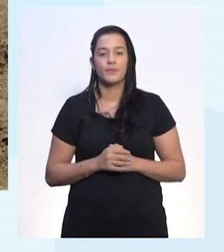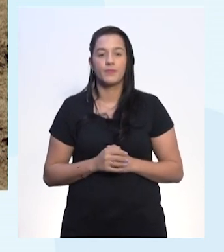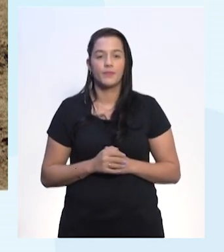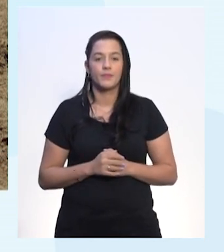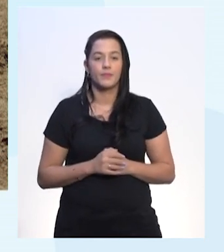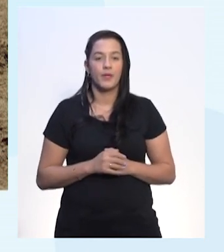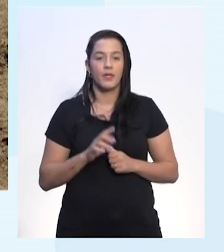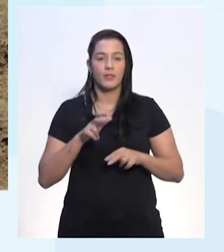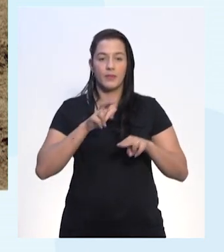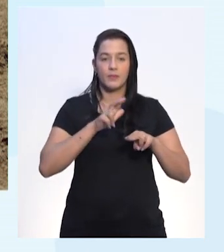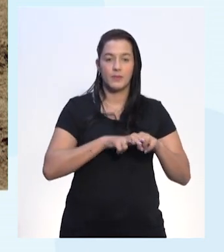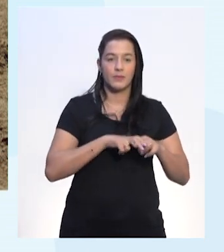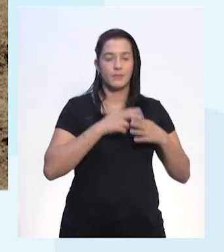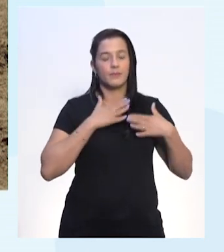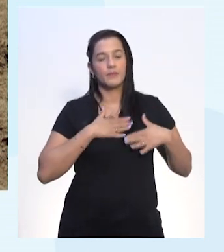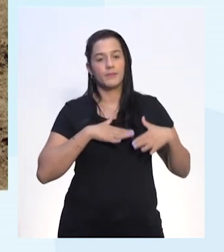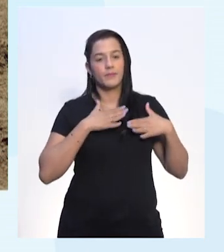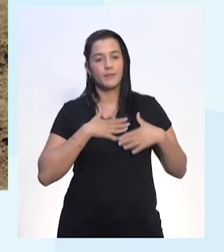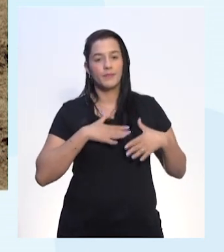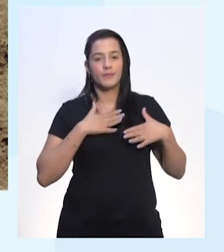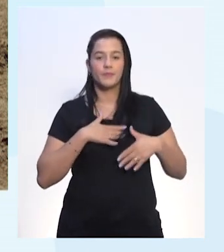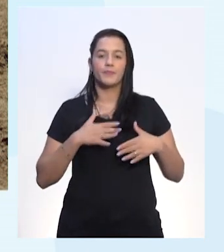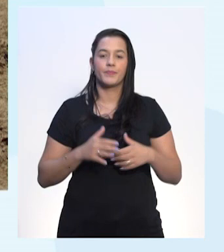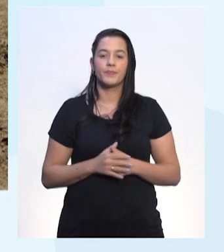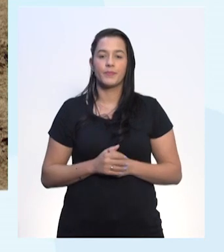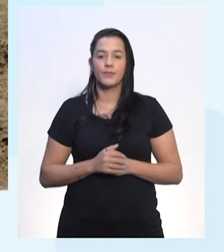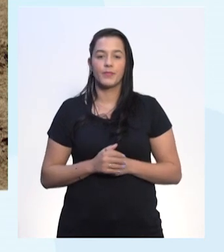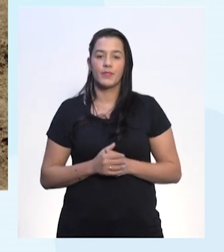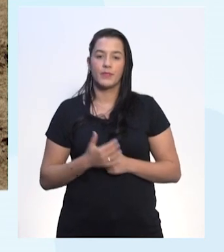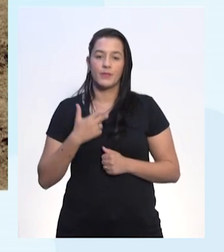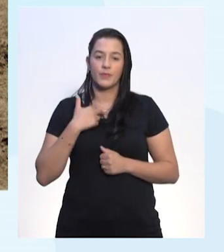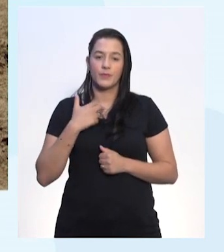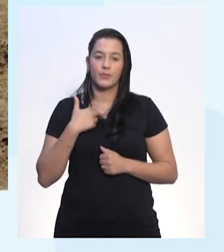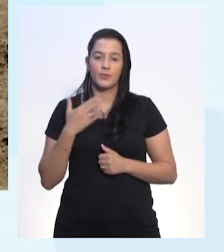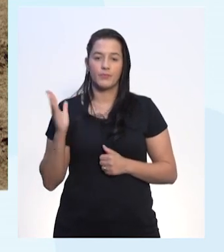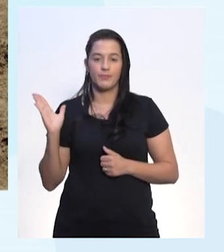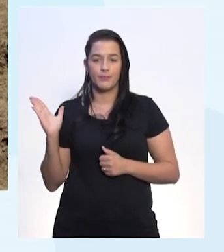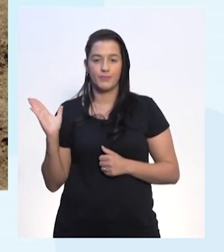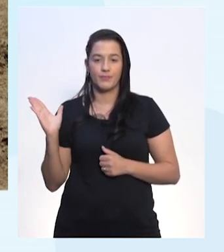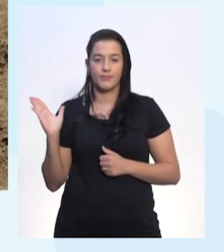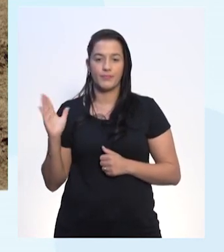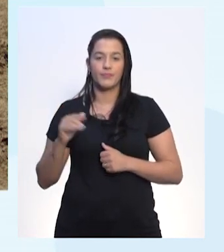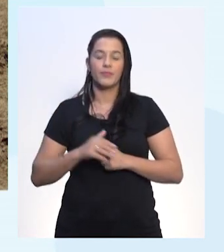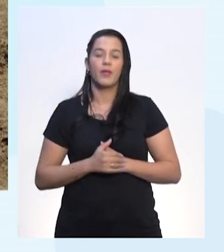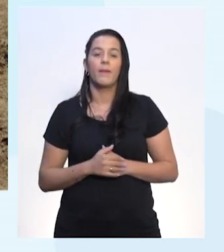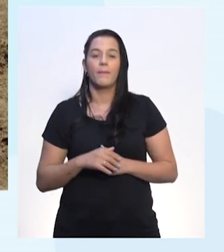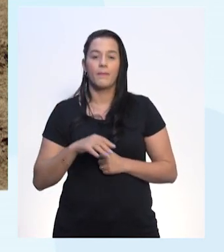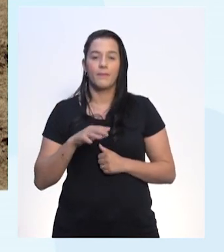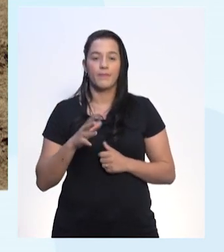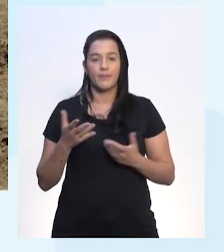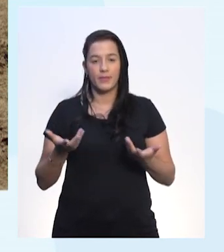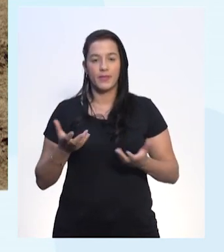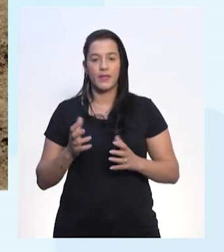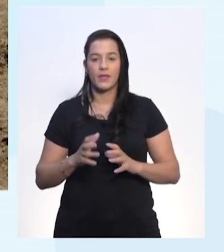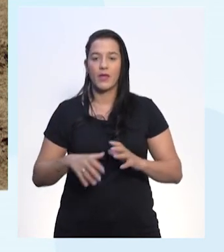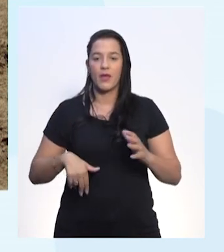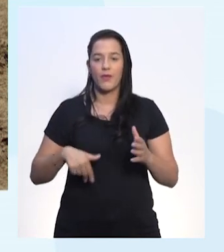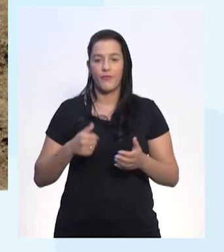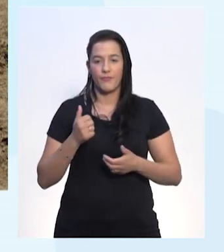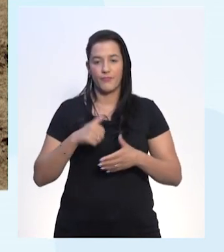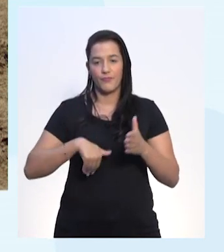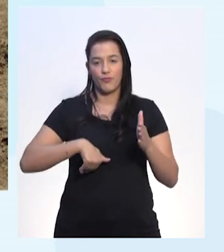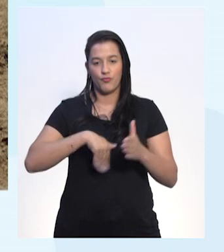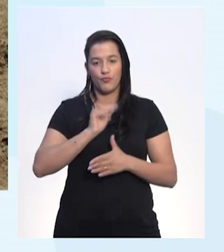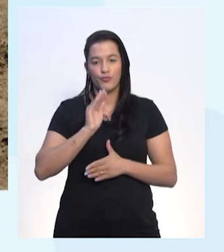para sentar, então é mais essa questão do lazer. E eu não podia deixar de trazer para vocês a preferência nacional